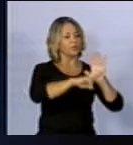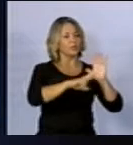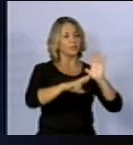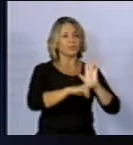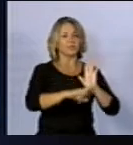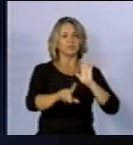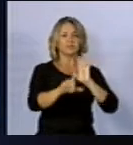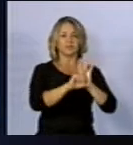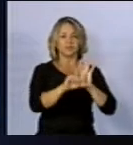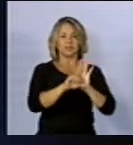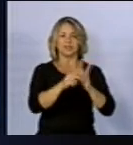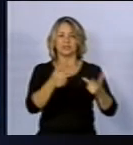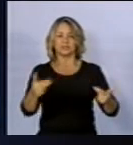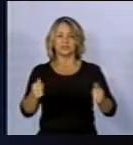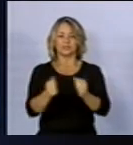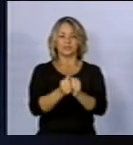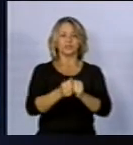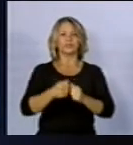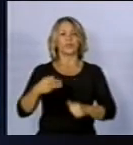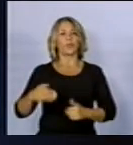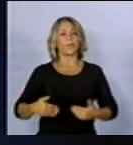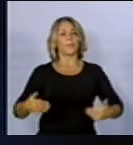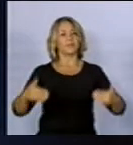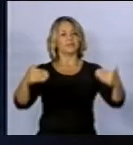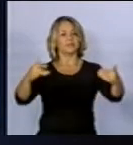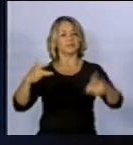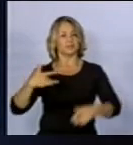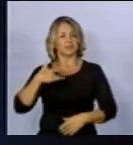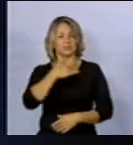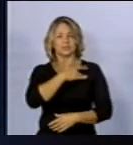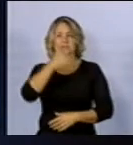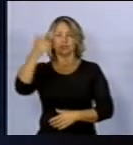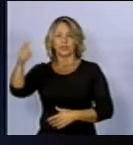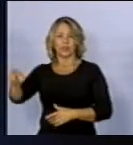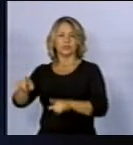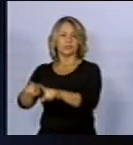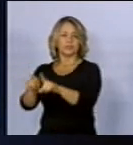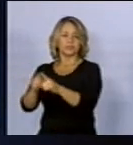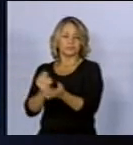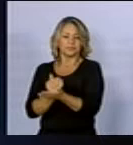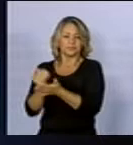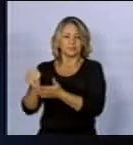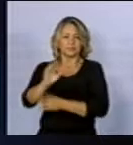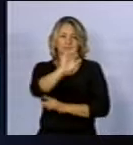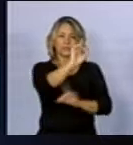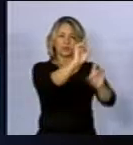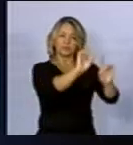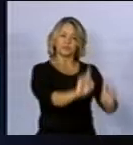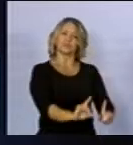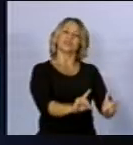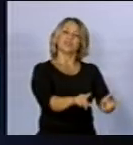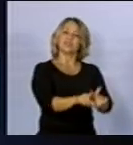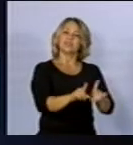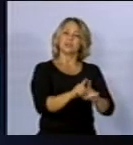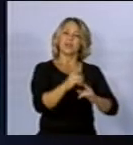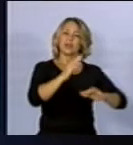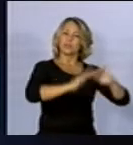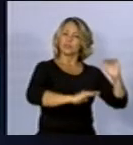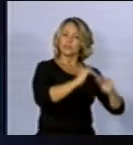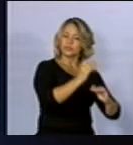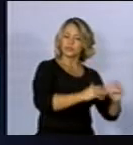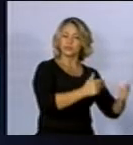competentes incluindo o Ministério da Saúde bem como dos que derivem dos princípios gerais do Direito analogia costumes e